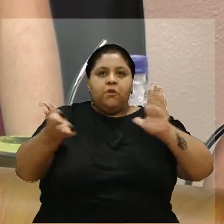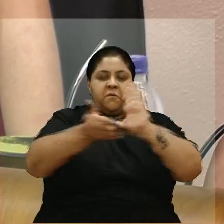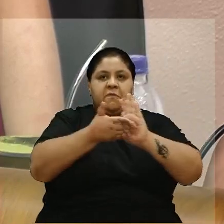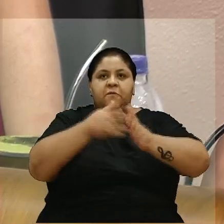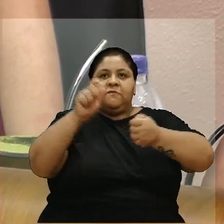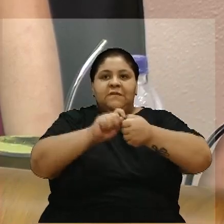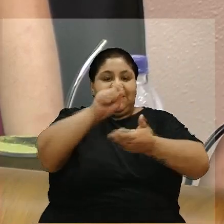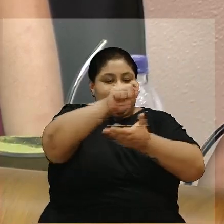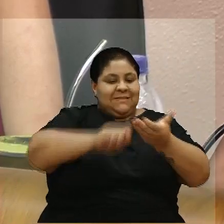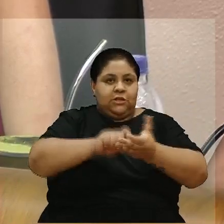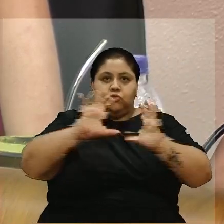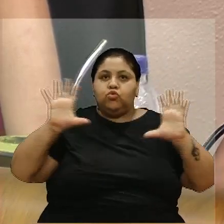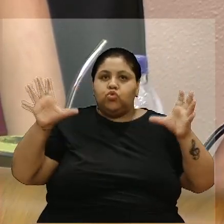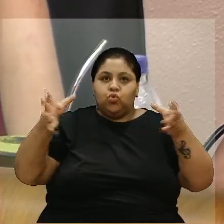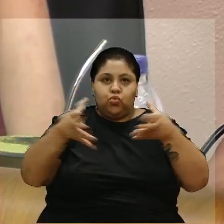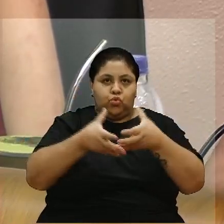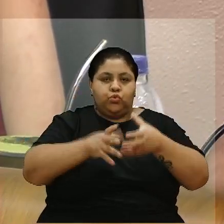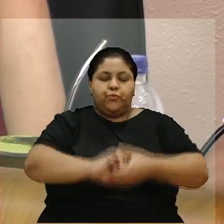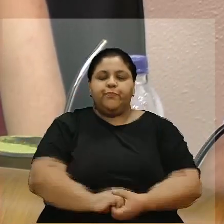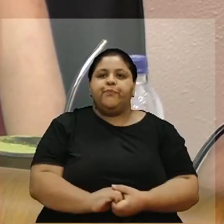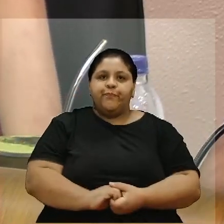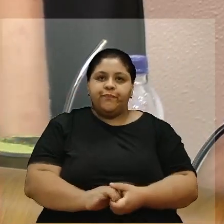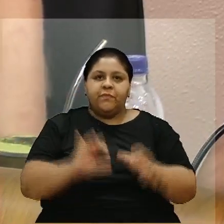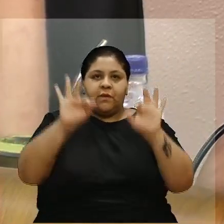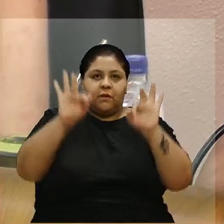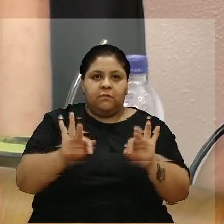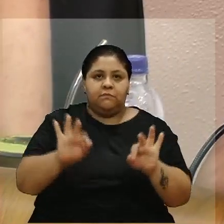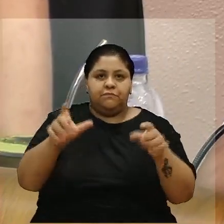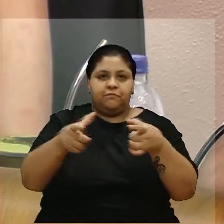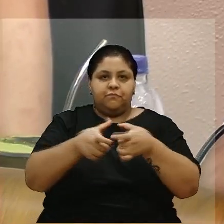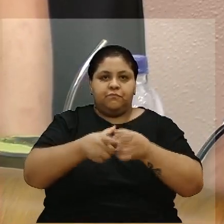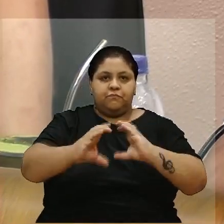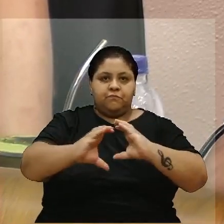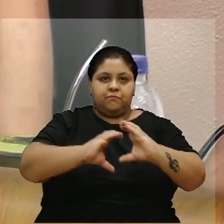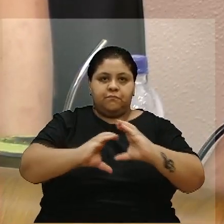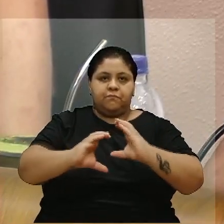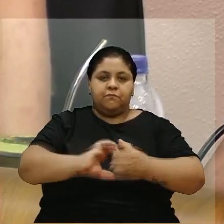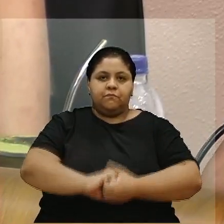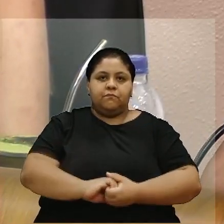todos juntos. Encerradas as pequenas comunicações.